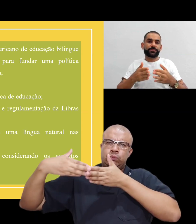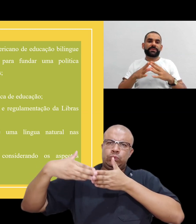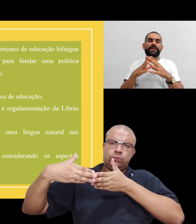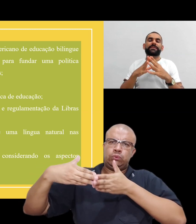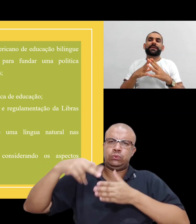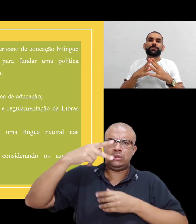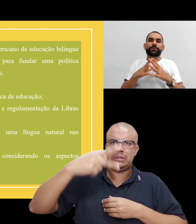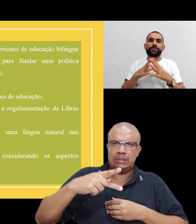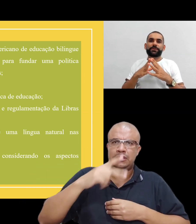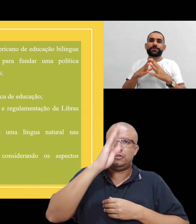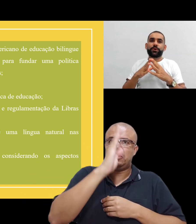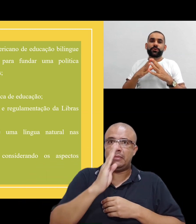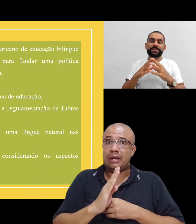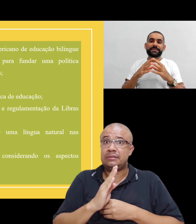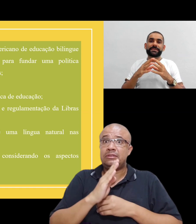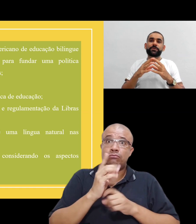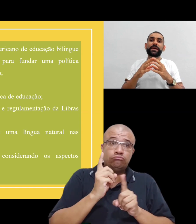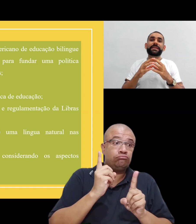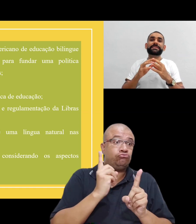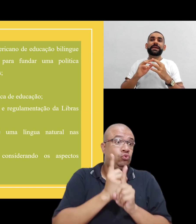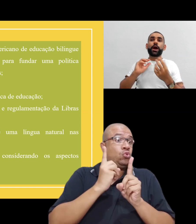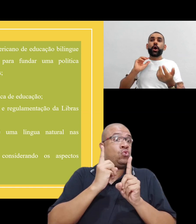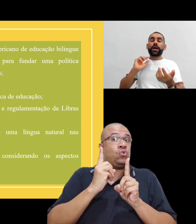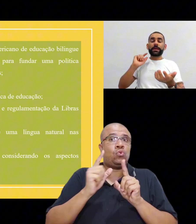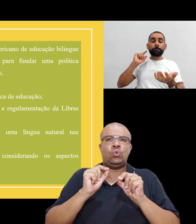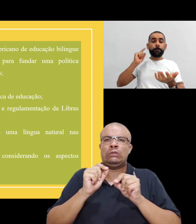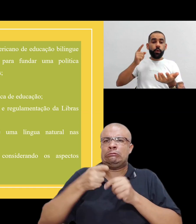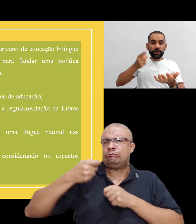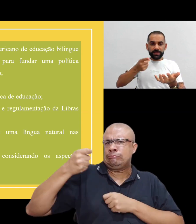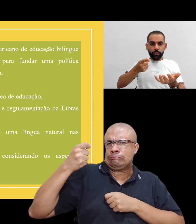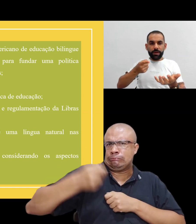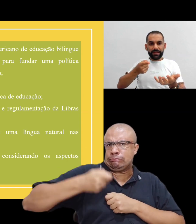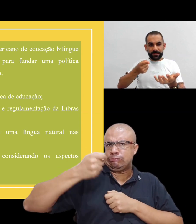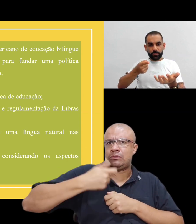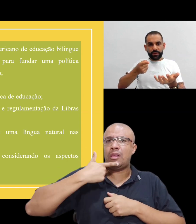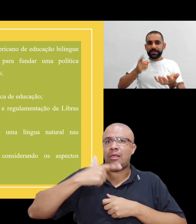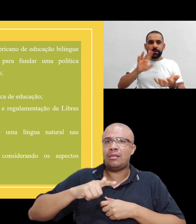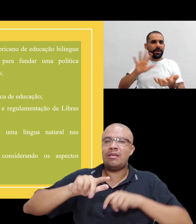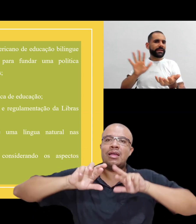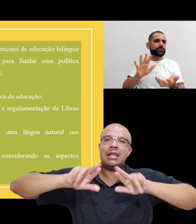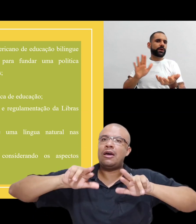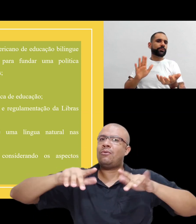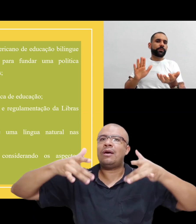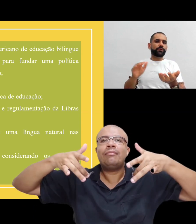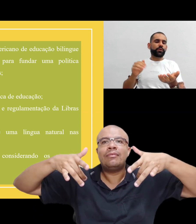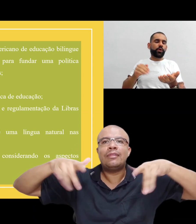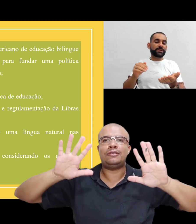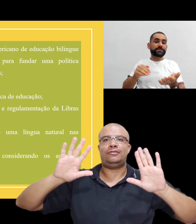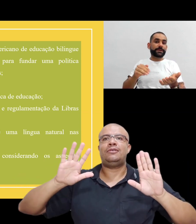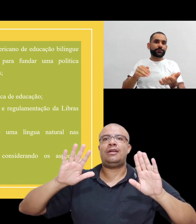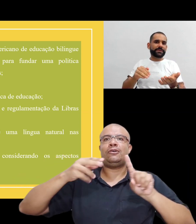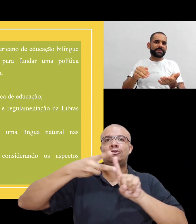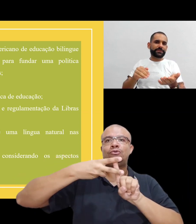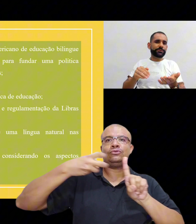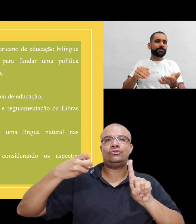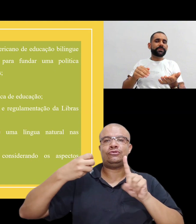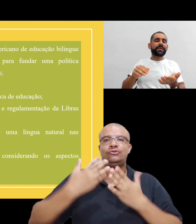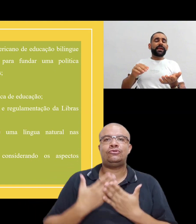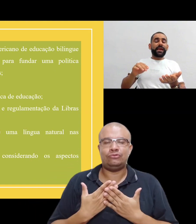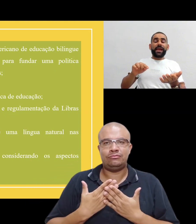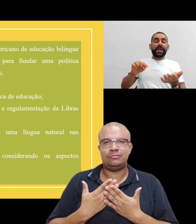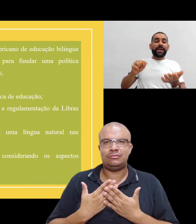Brasil, né, no período de colonização, eles impõem uma língua que não é natural do povo originário do